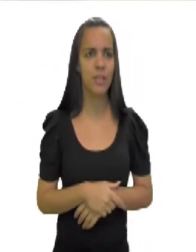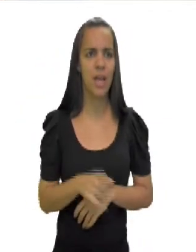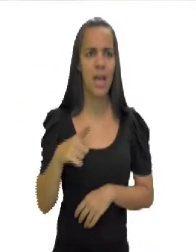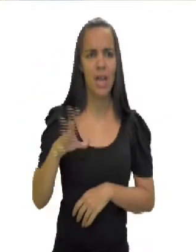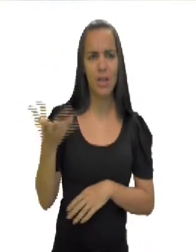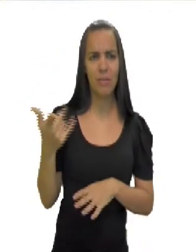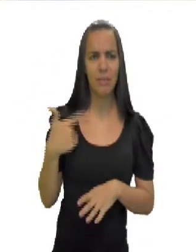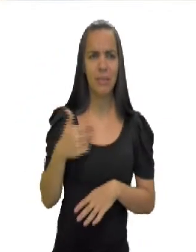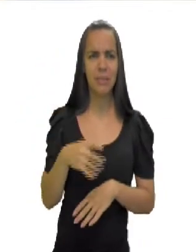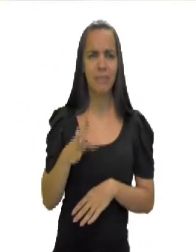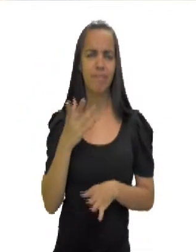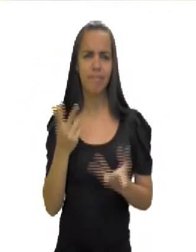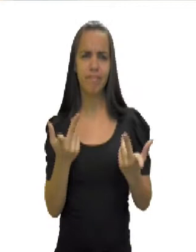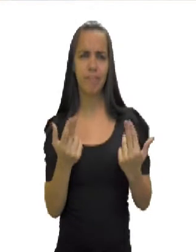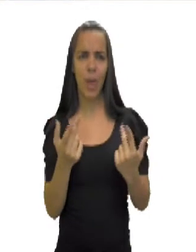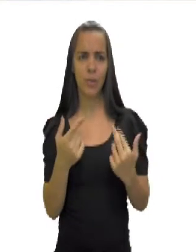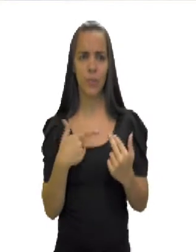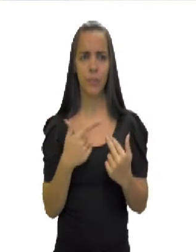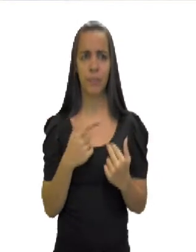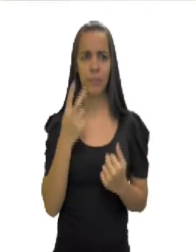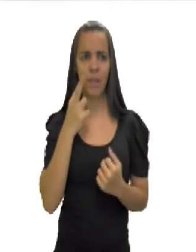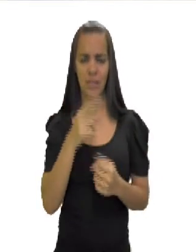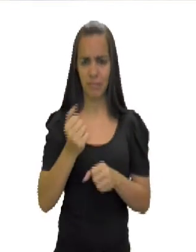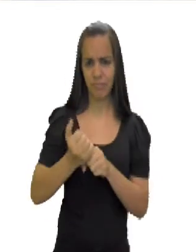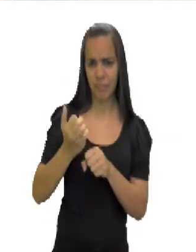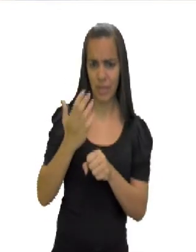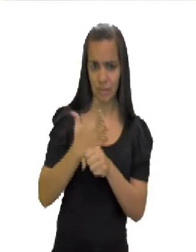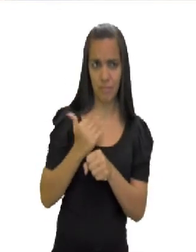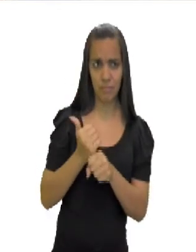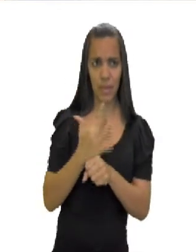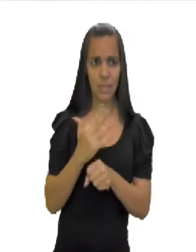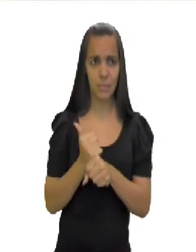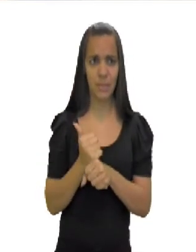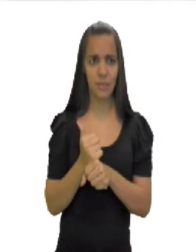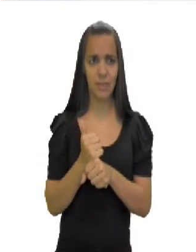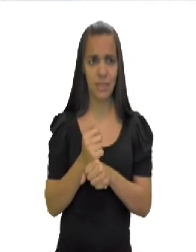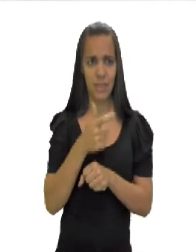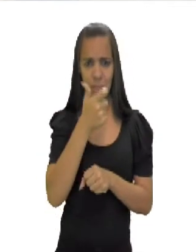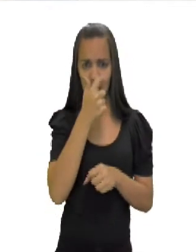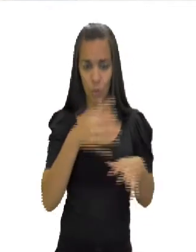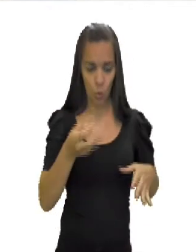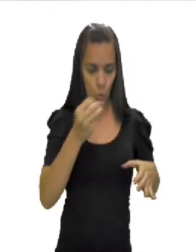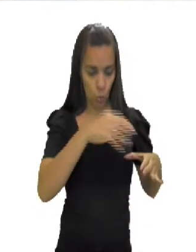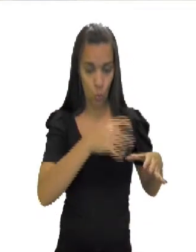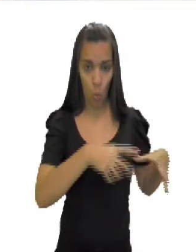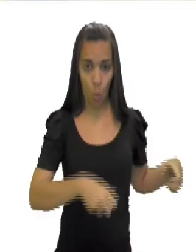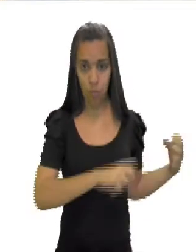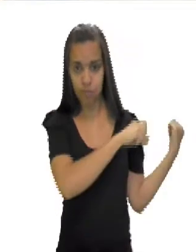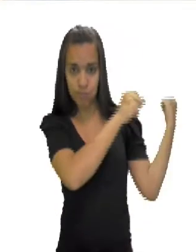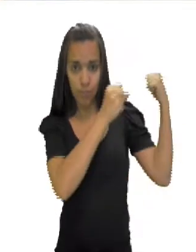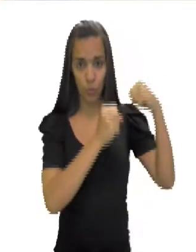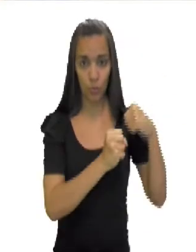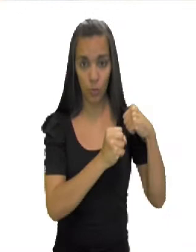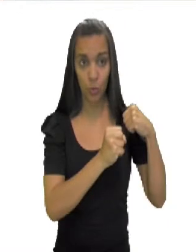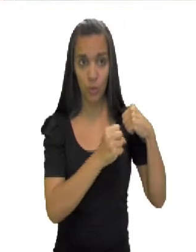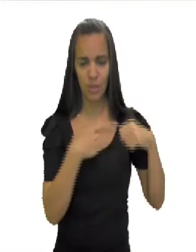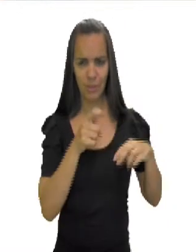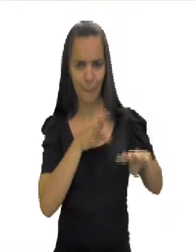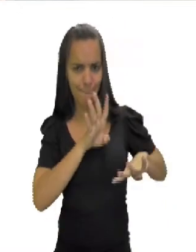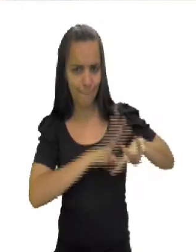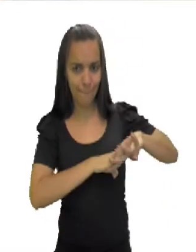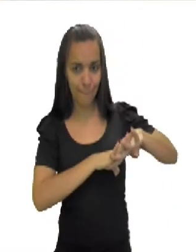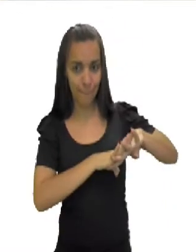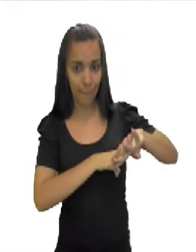semelhante ao que ocorre no caso das batatas ensacadas, que ficam presas nas malhas